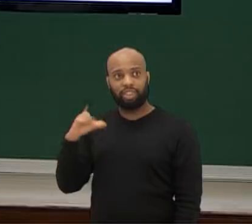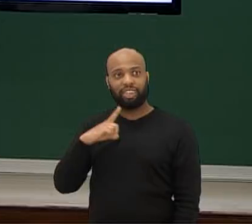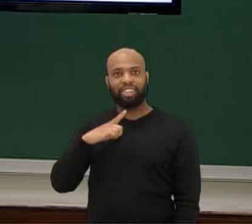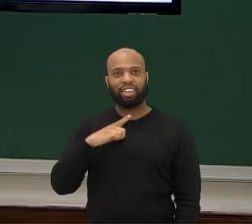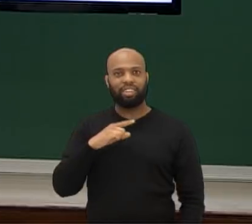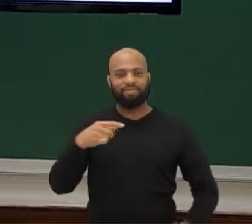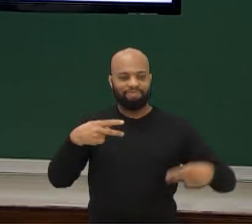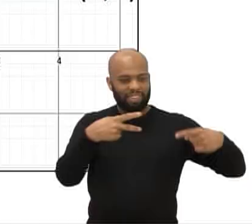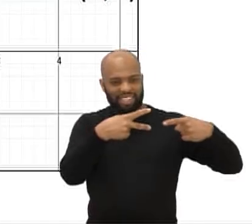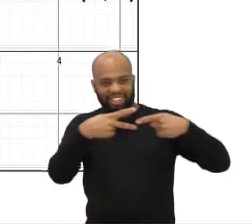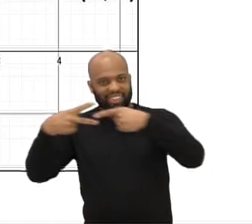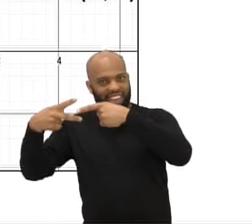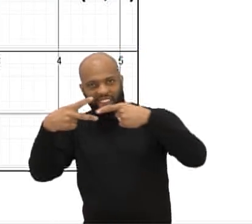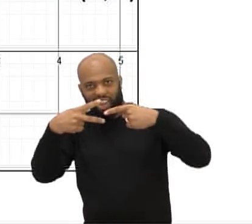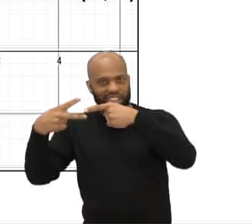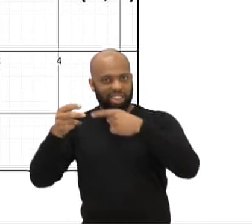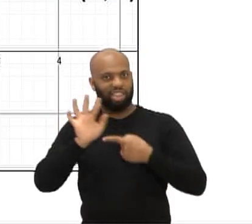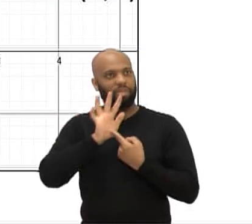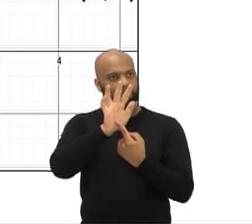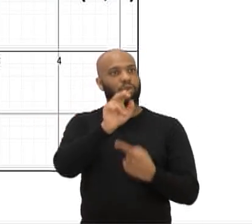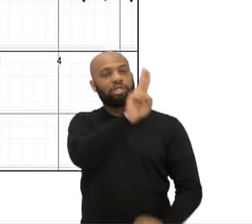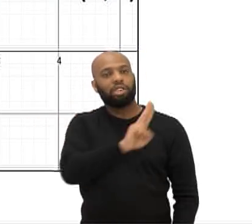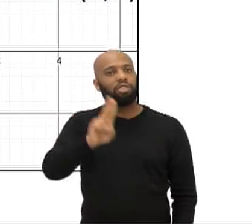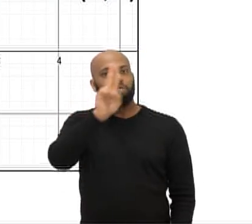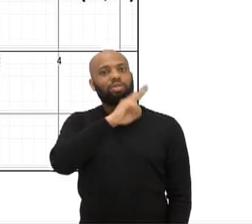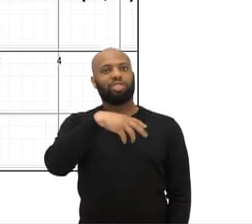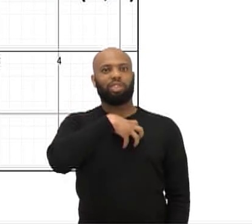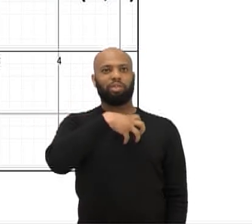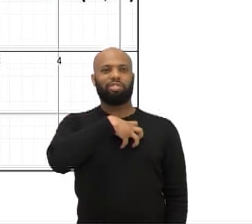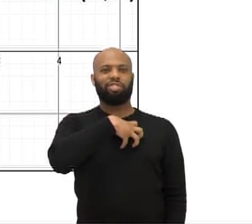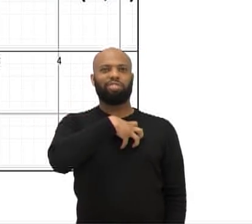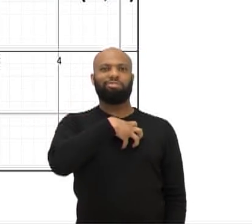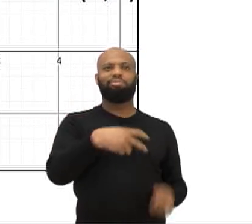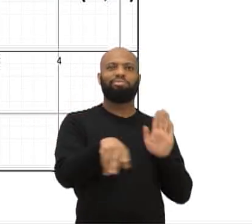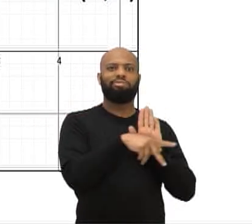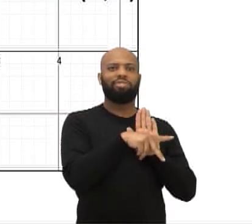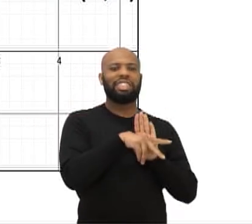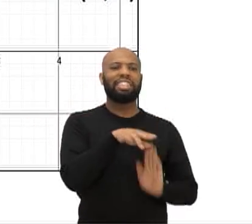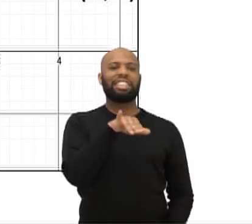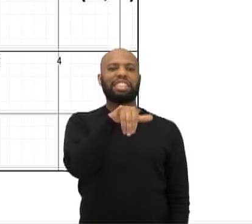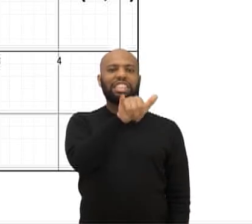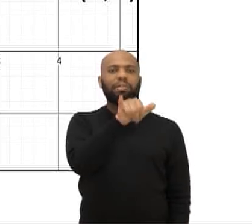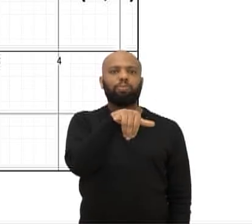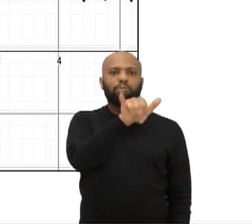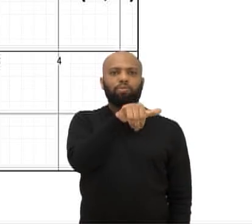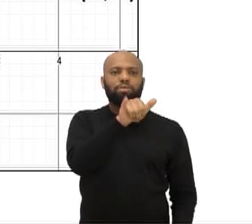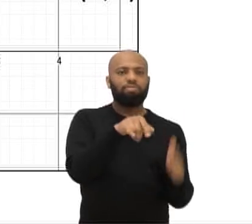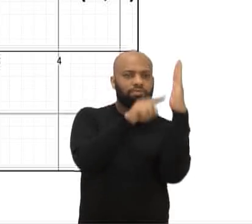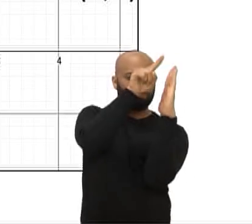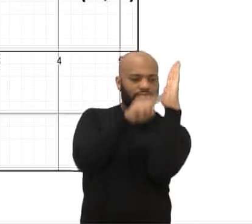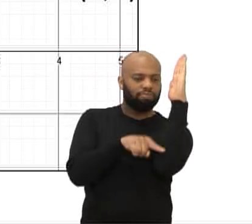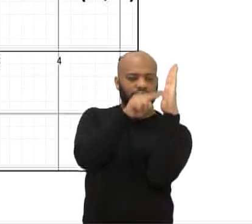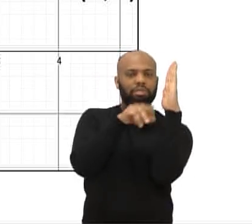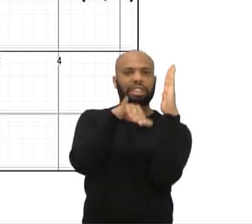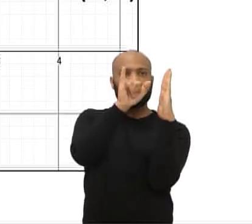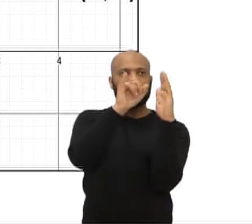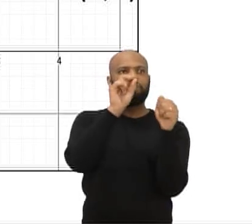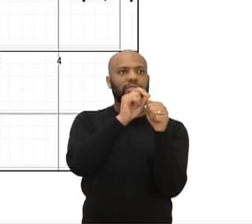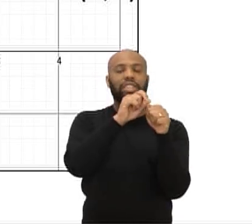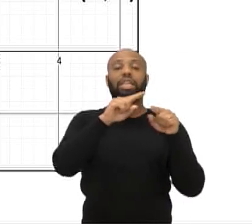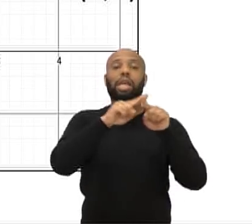seta ilustrando aqui. Nós vamos usar o eixo Y para fazer o processo de translação dela, mantendo